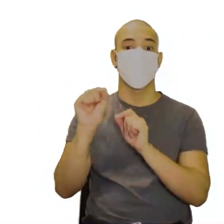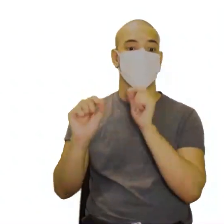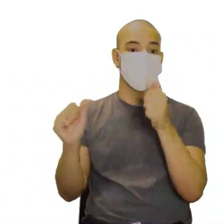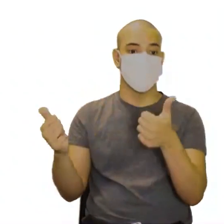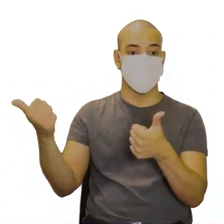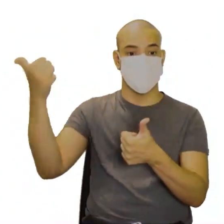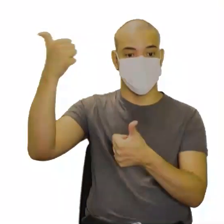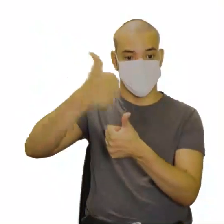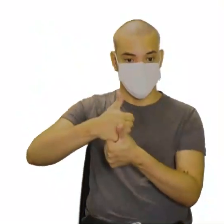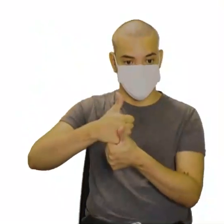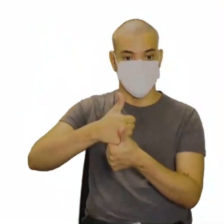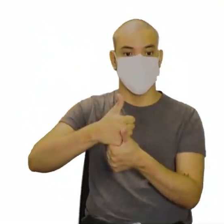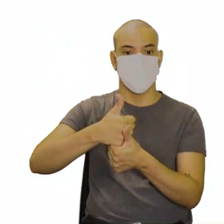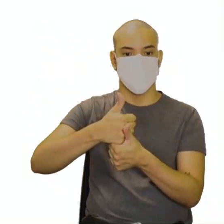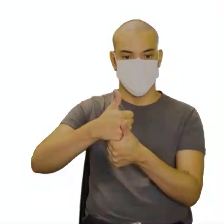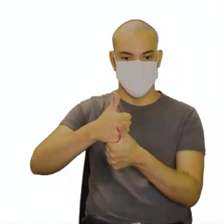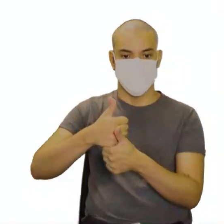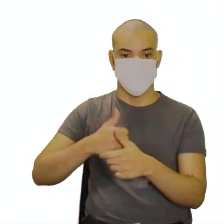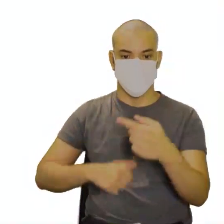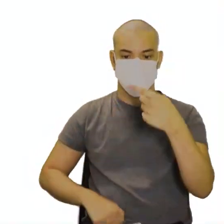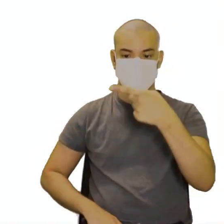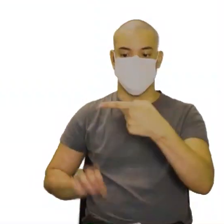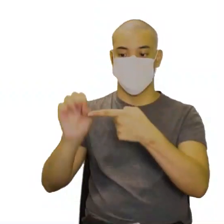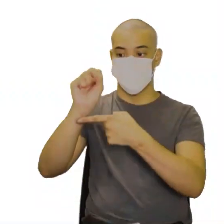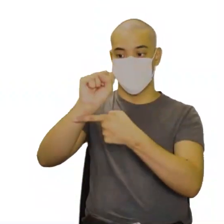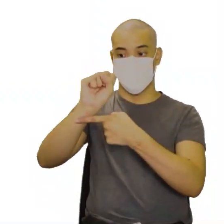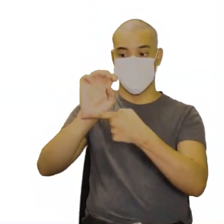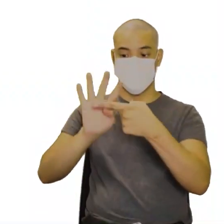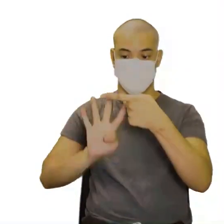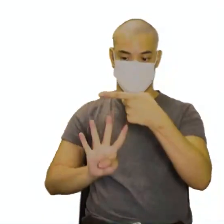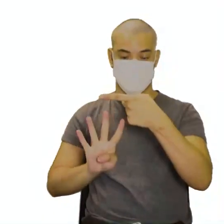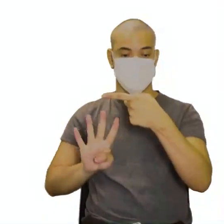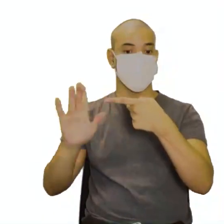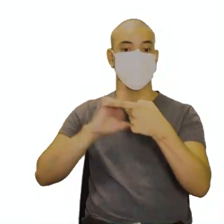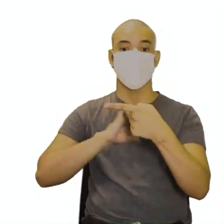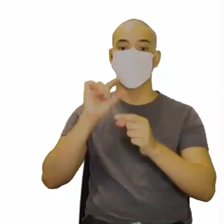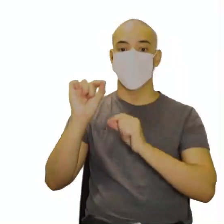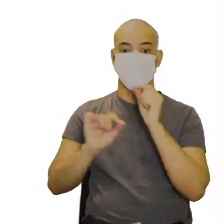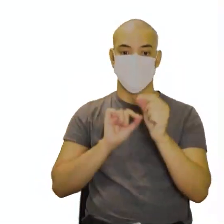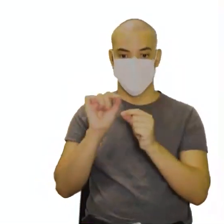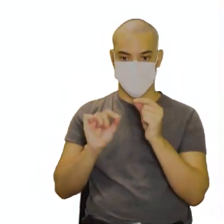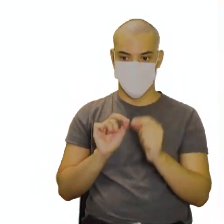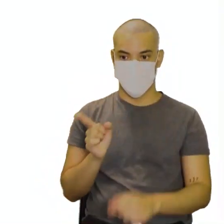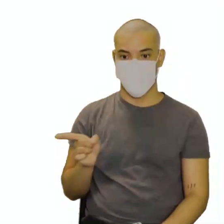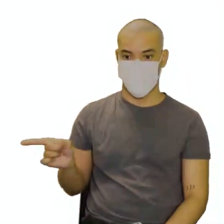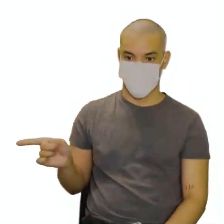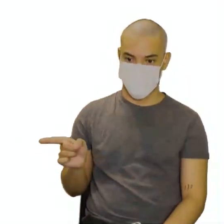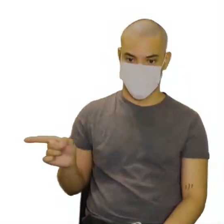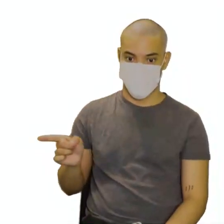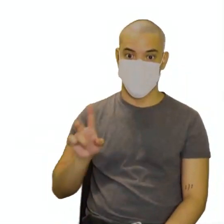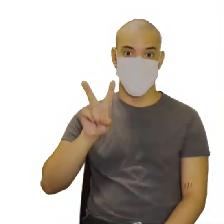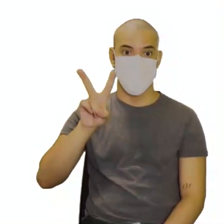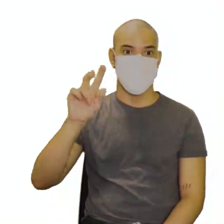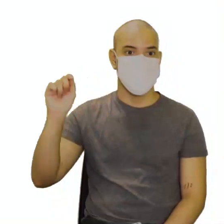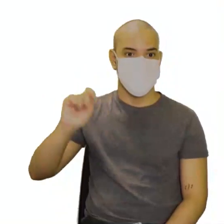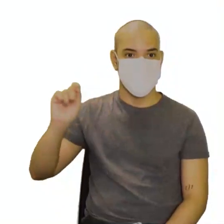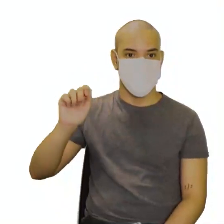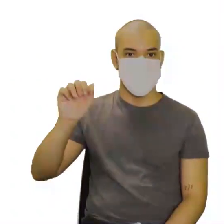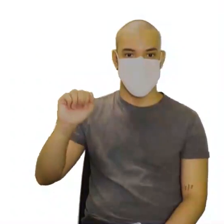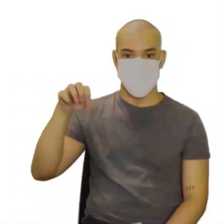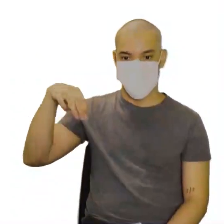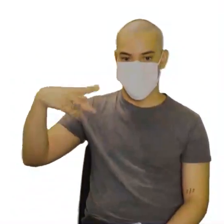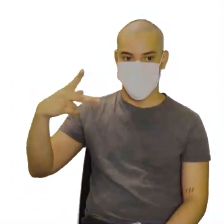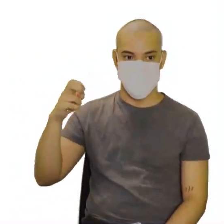aqui? Dividir o 8 para o 4. E eu vou obter uma corrente de 2 amperes. Olha aqui as